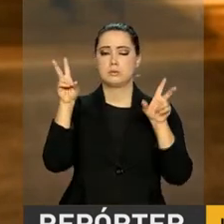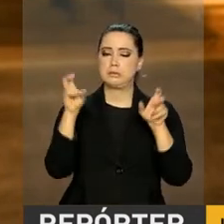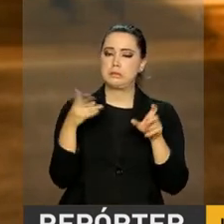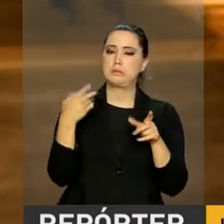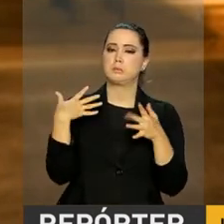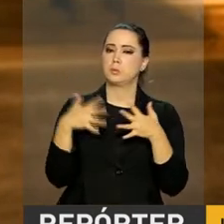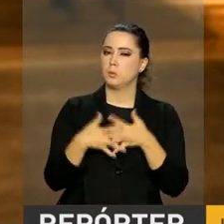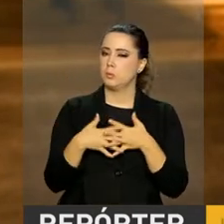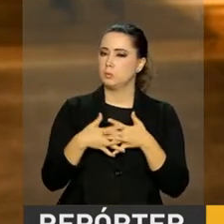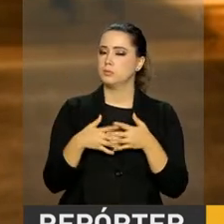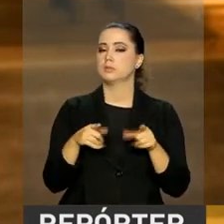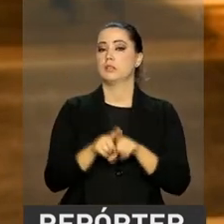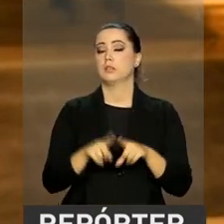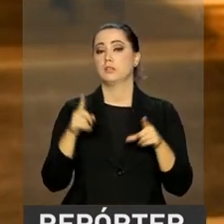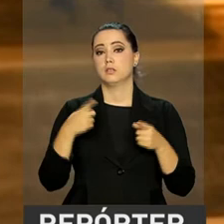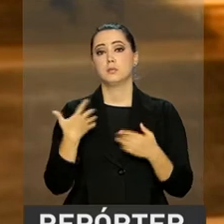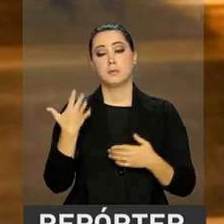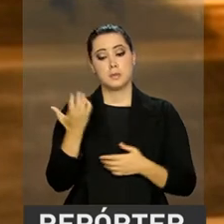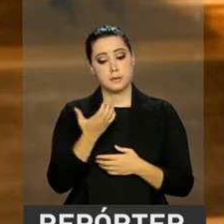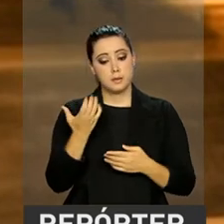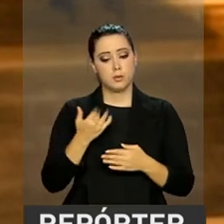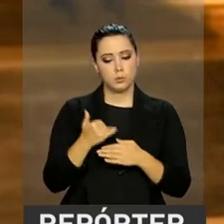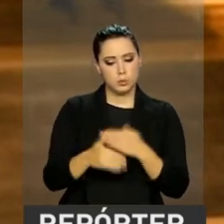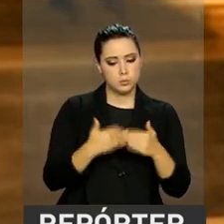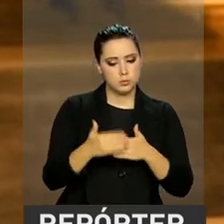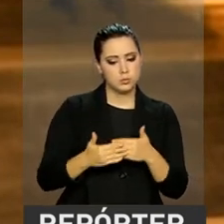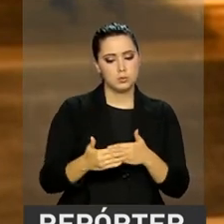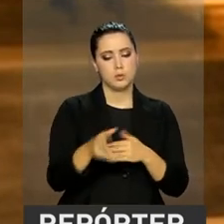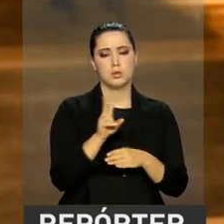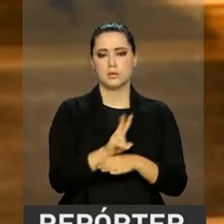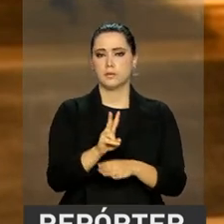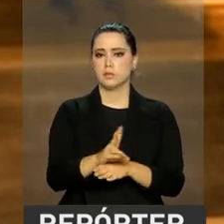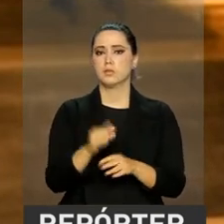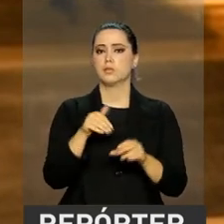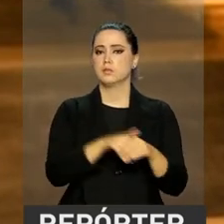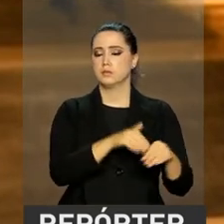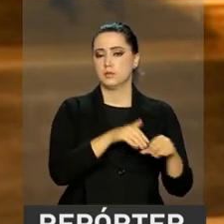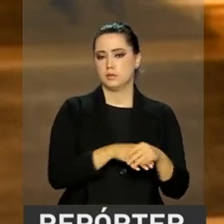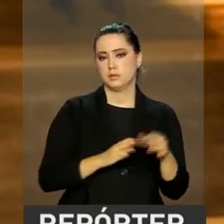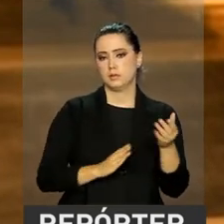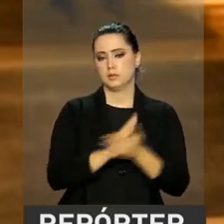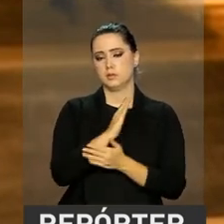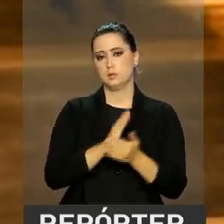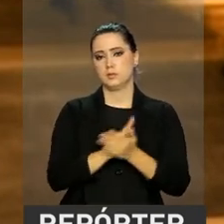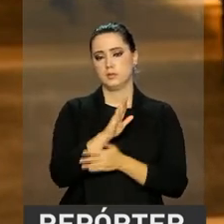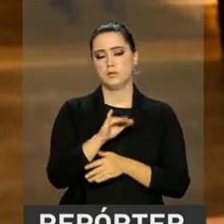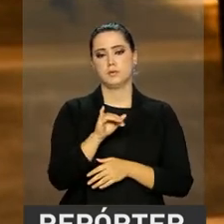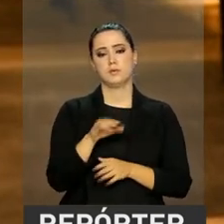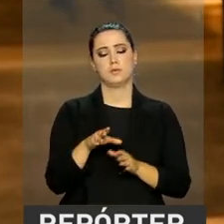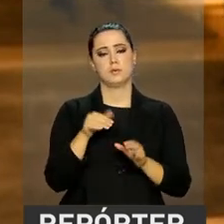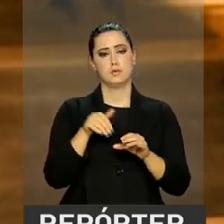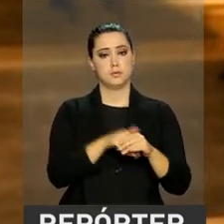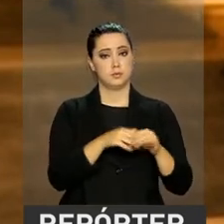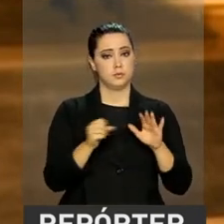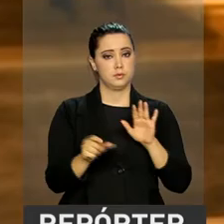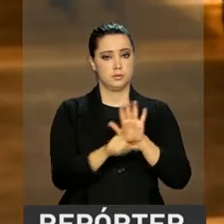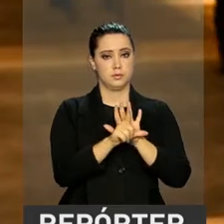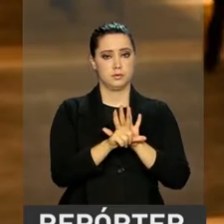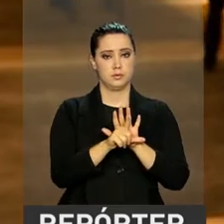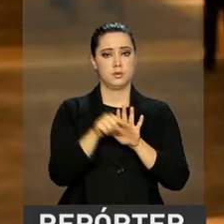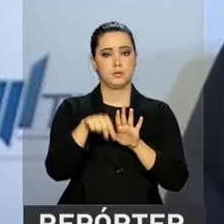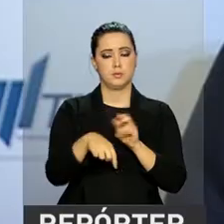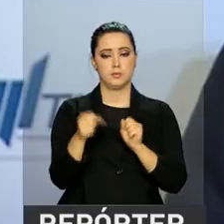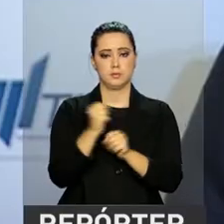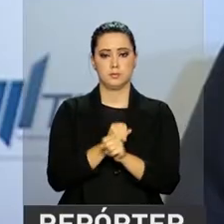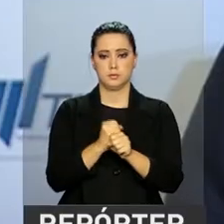delicado, o governo não desistiu da medida e continua a defender a votação e a aprovação da reforma, no melhor dos cenários, ainda